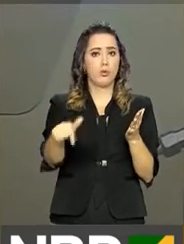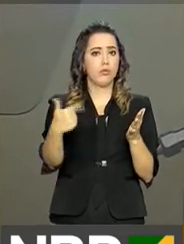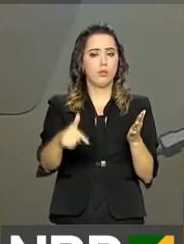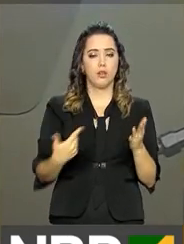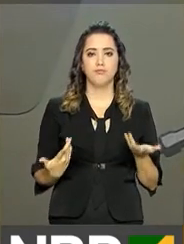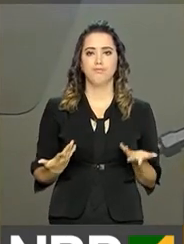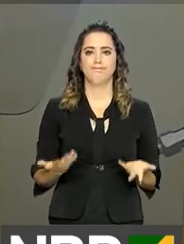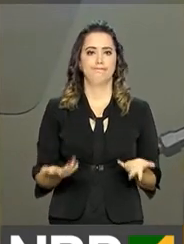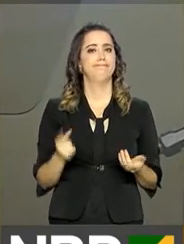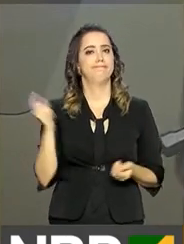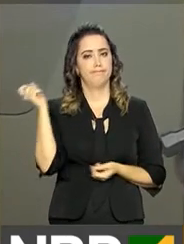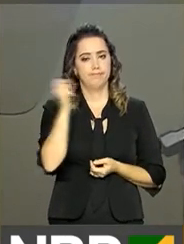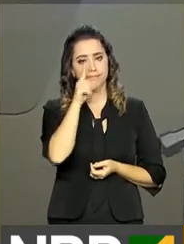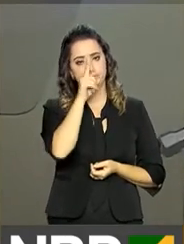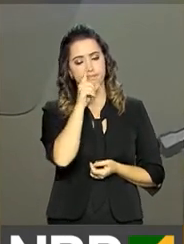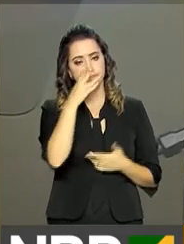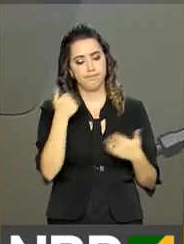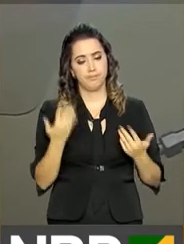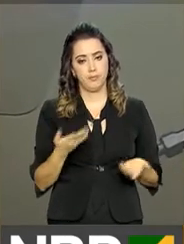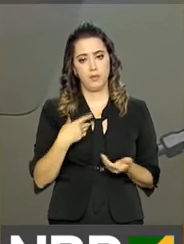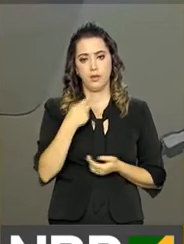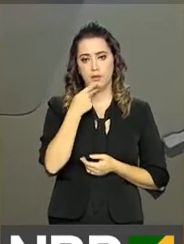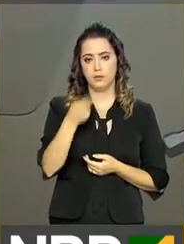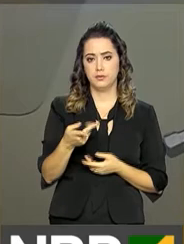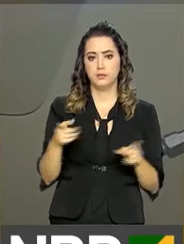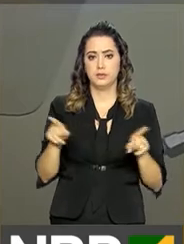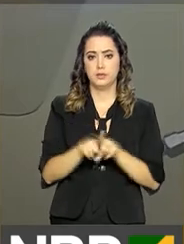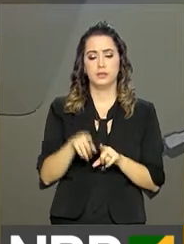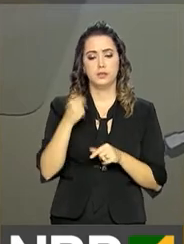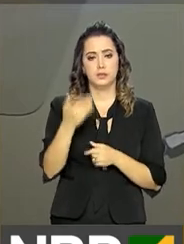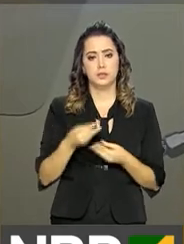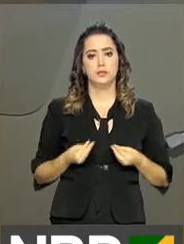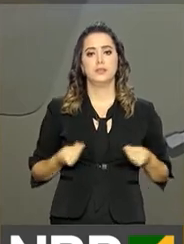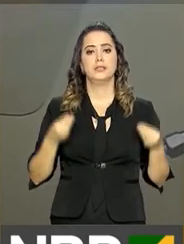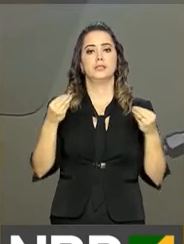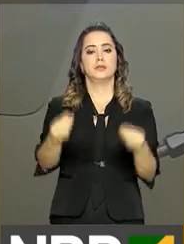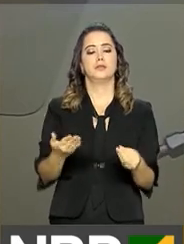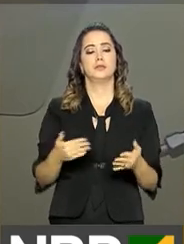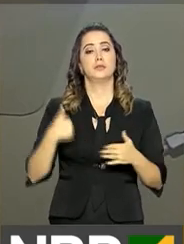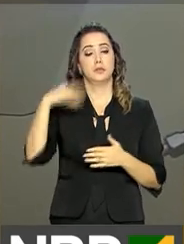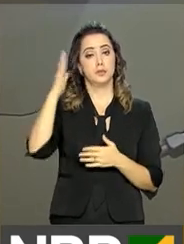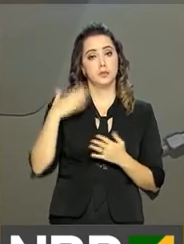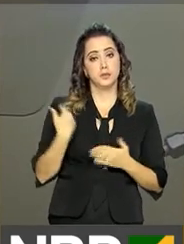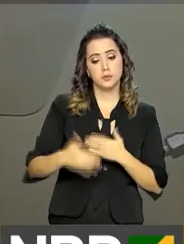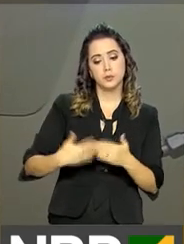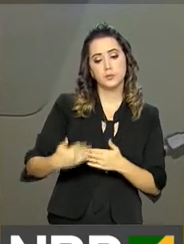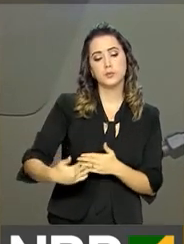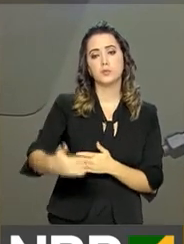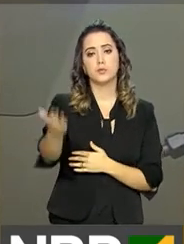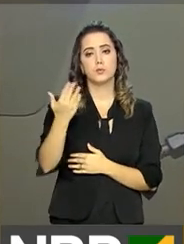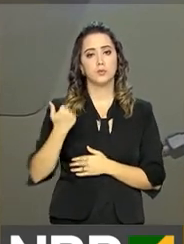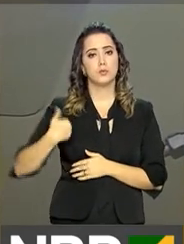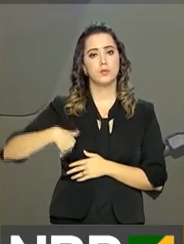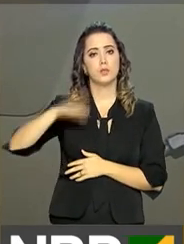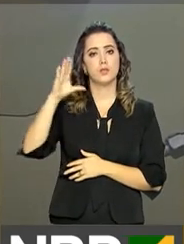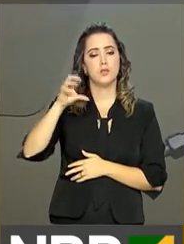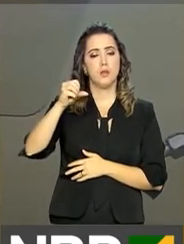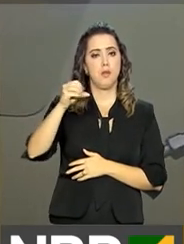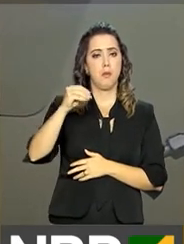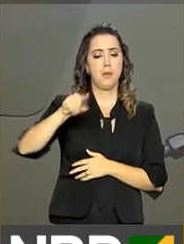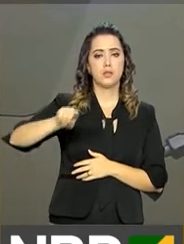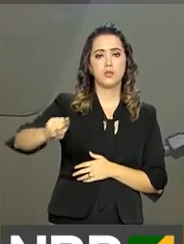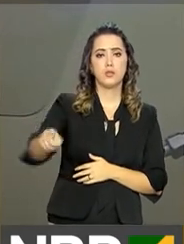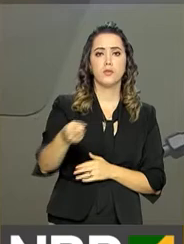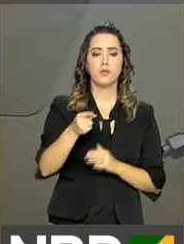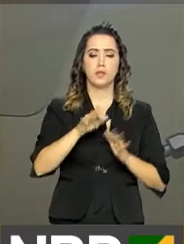de precariedade. E eu confesso que ao darmos agora mais esse passo adicional, com mais de 90 mil,